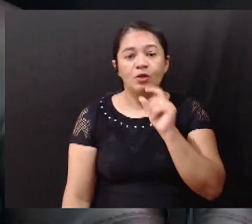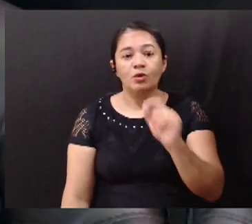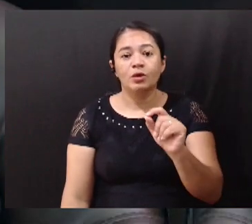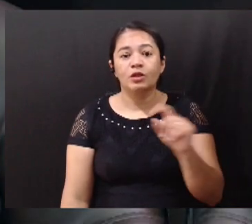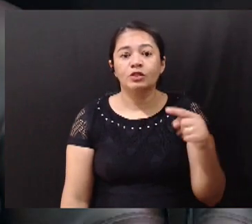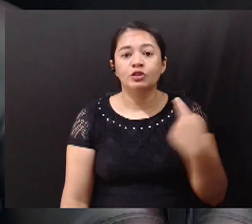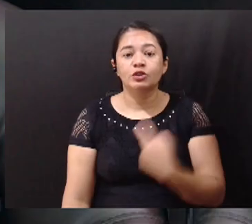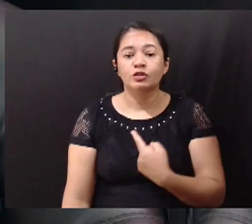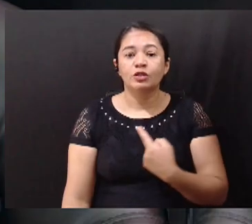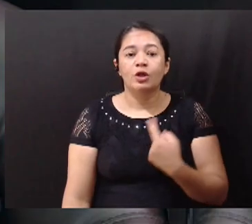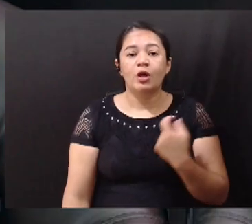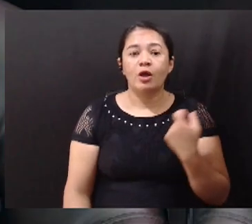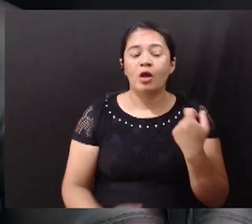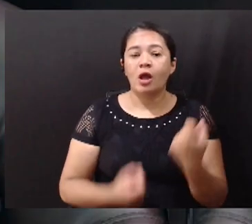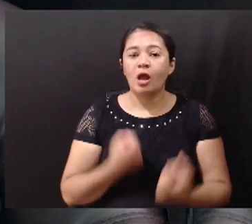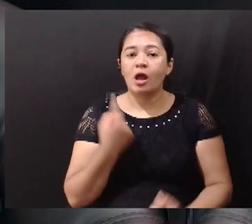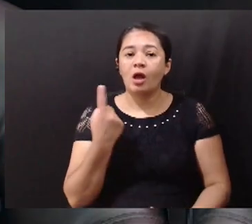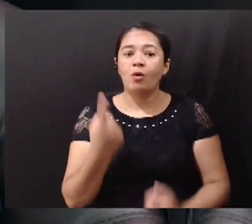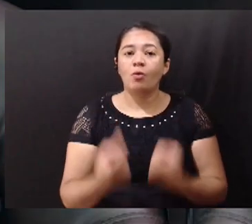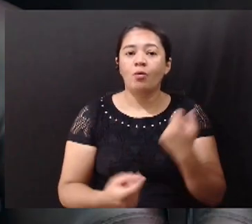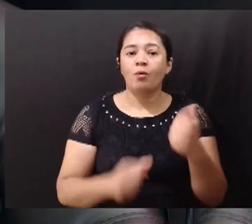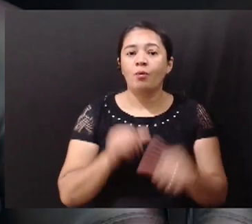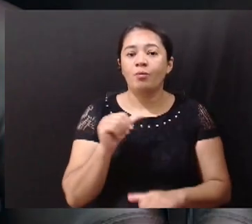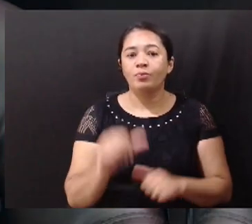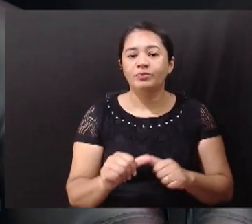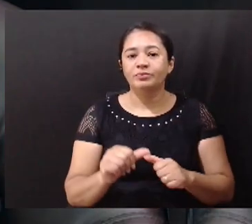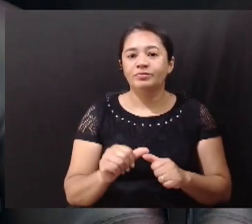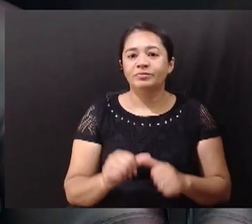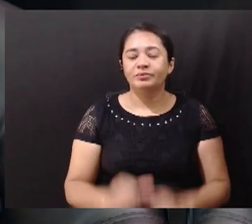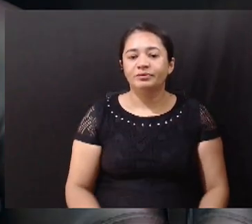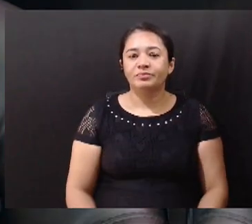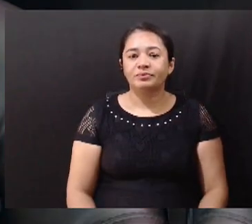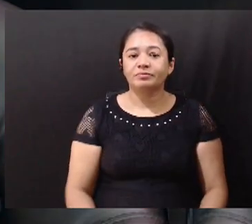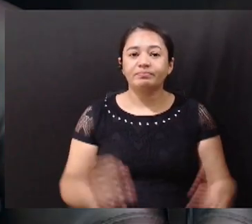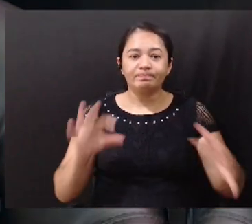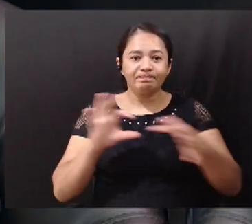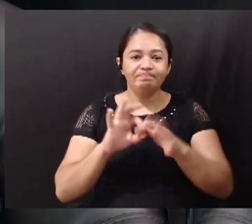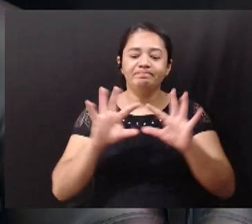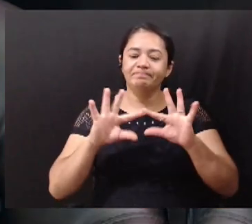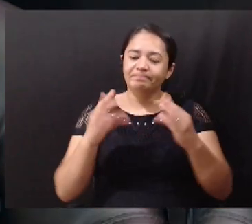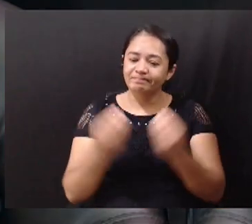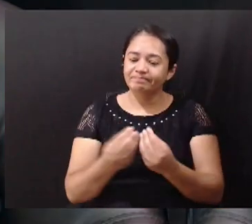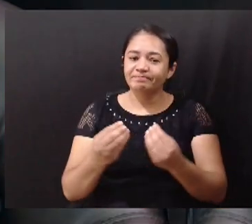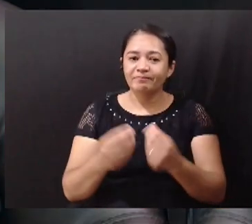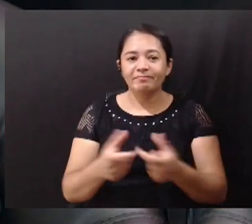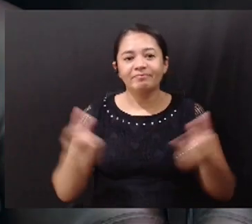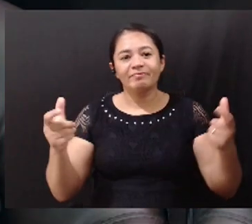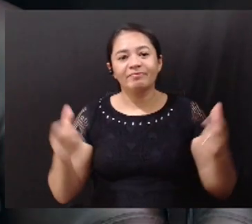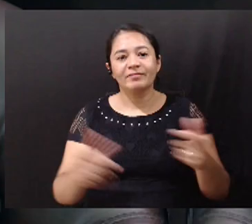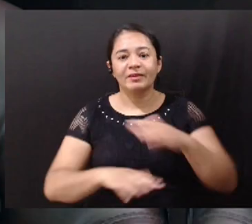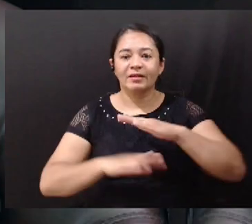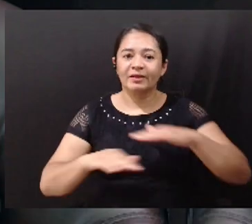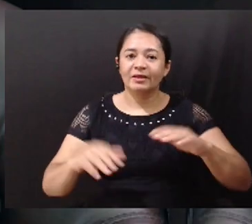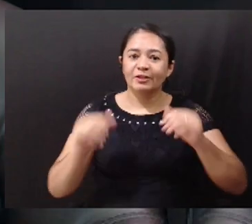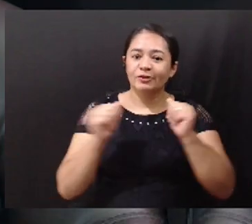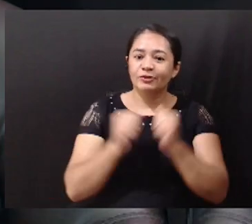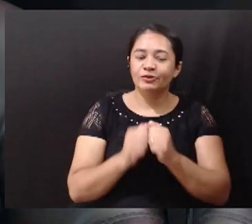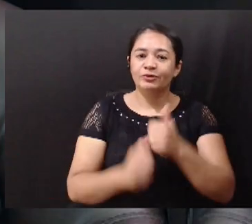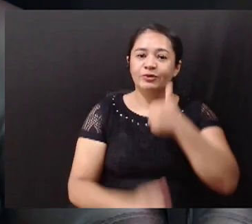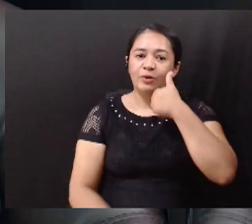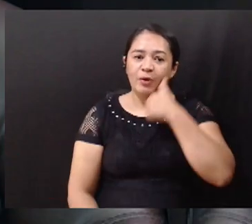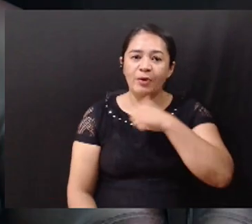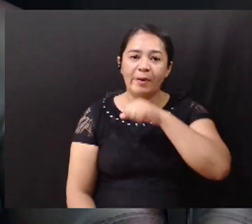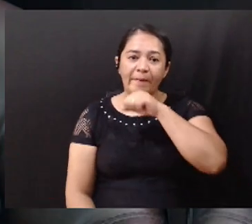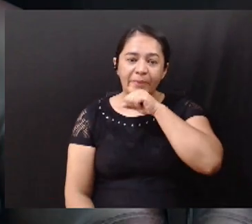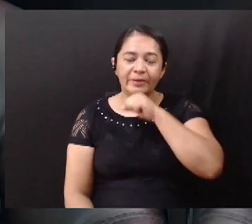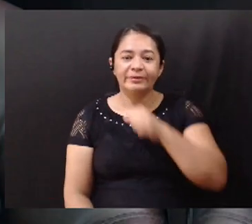pequenas alterações e isso Uhum. aumentar o vínculo da família, né? Sim. A criança com os pais, a criança com a mãe. E aí,